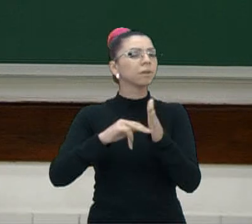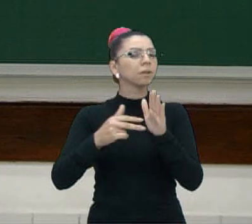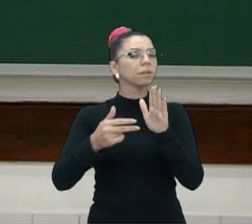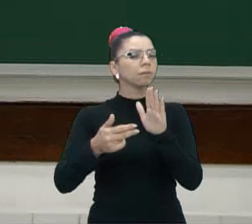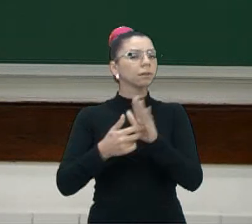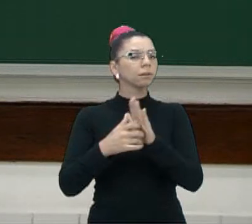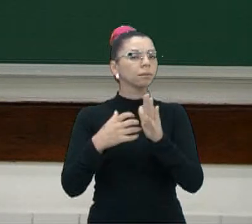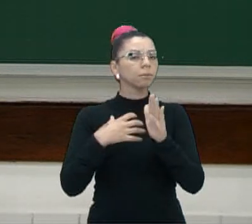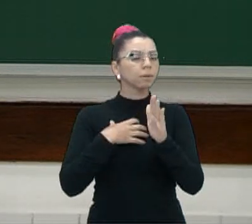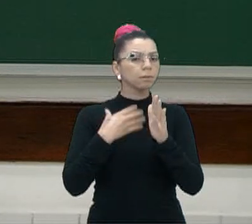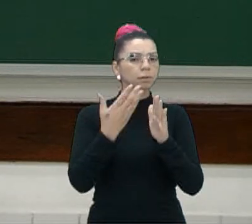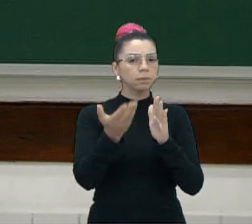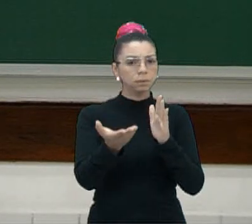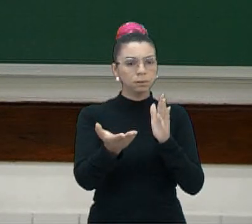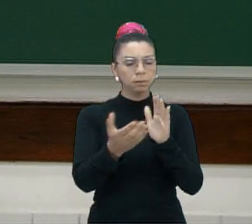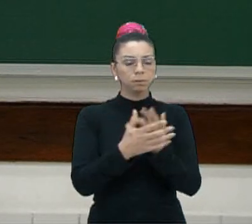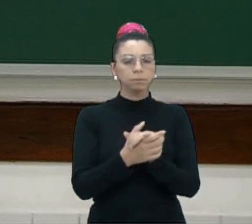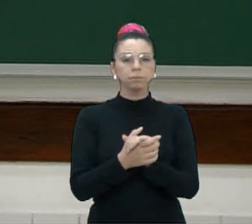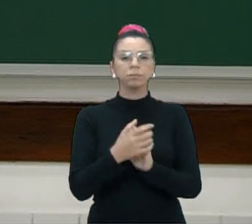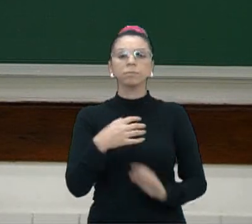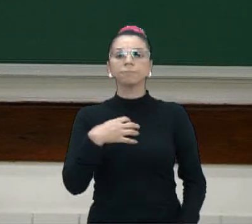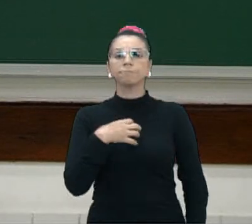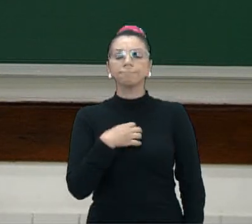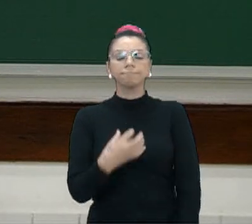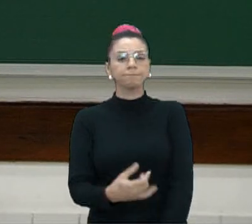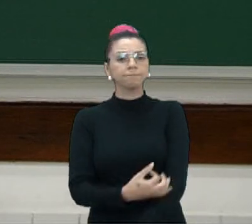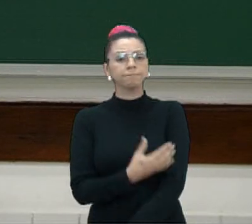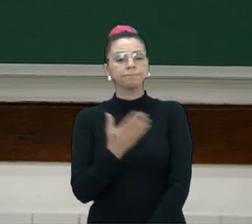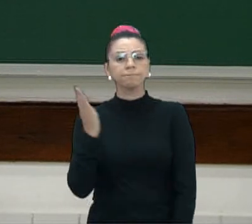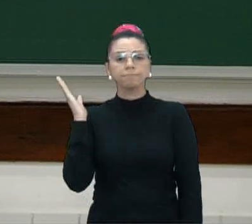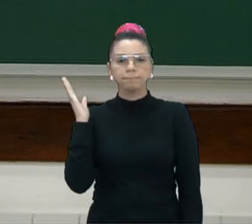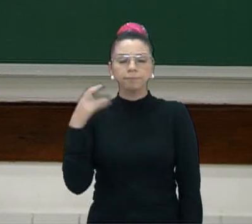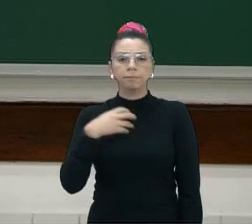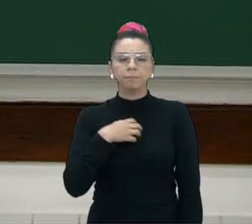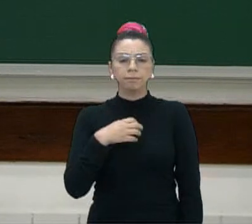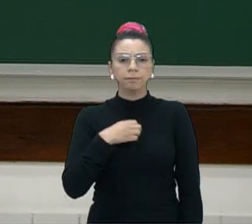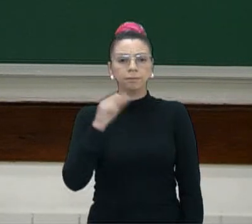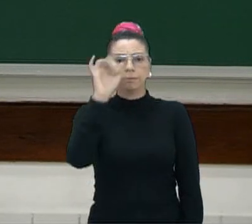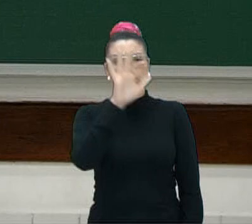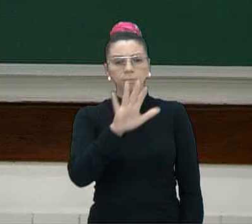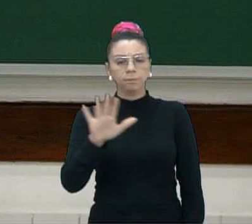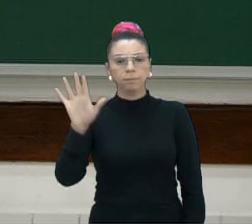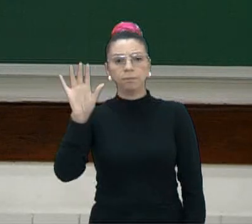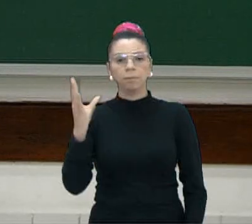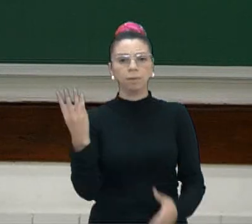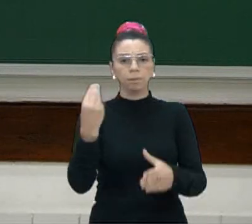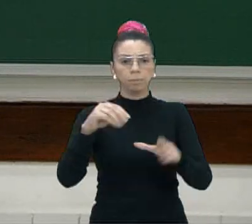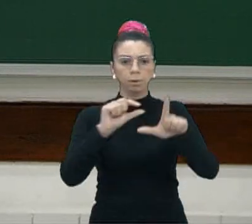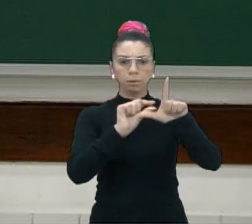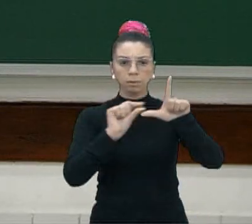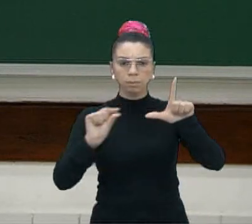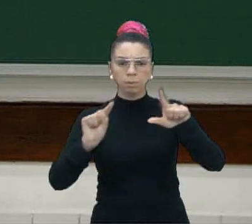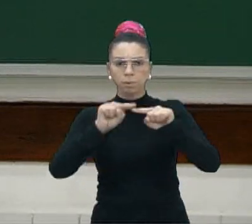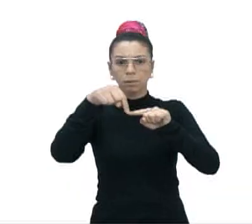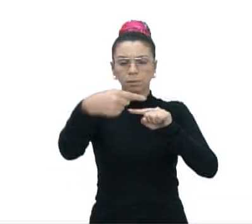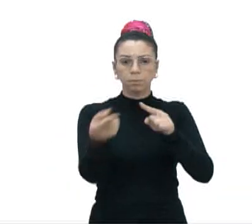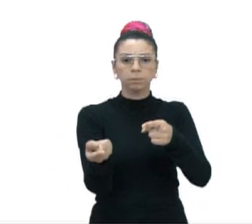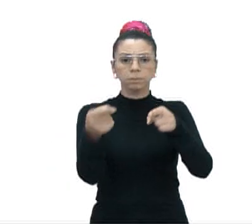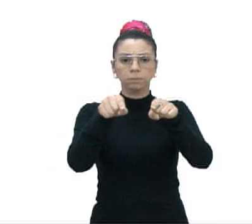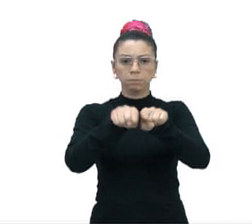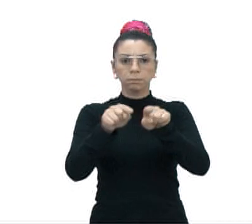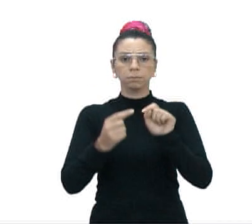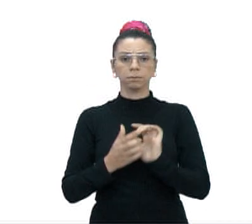para você? Que sentimento você tem quando você observa essa imagem? Escreva aí na sua legenda e eu volto para a gente